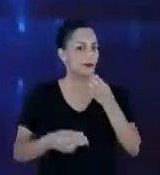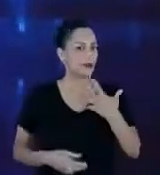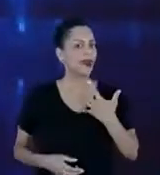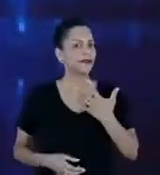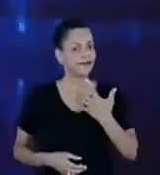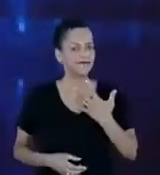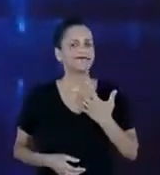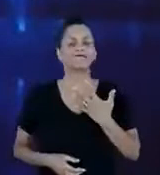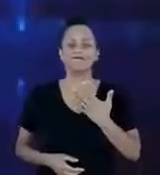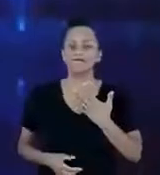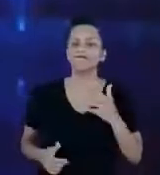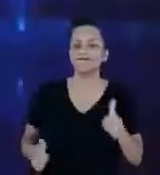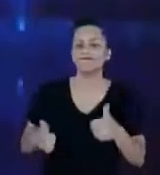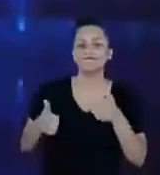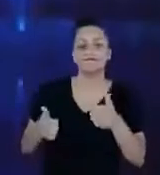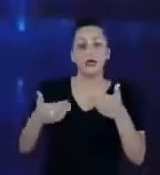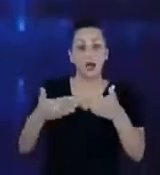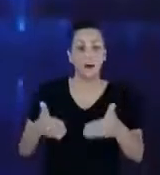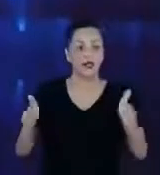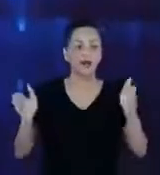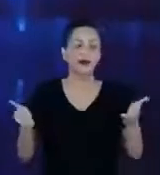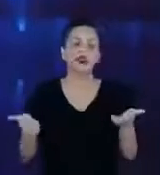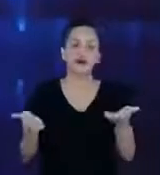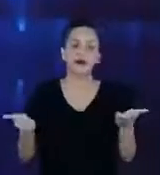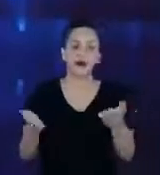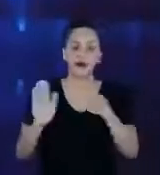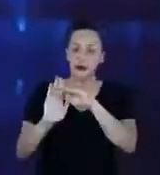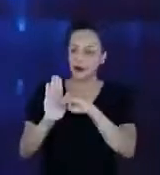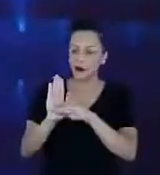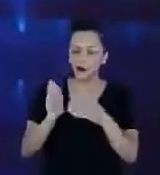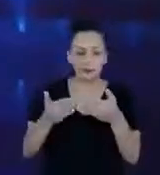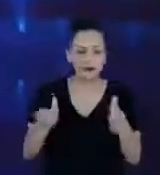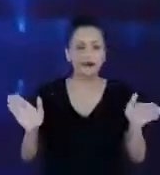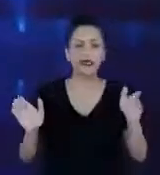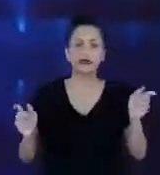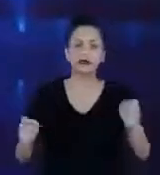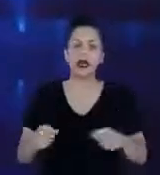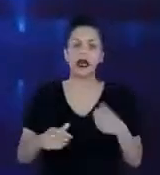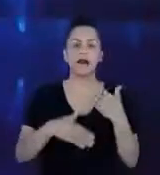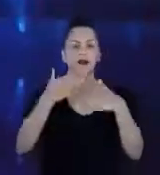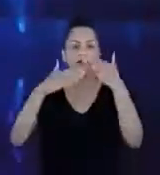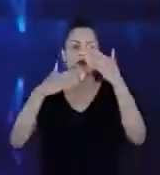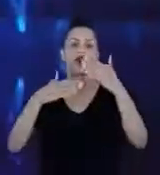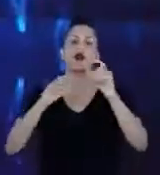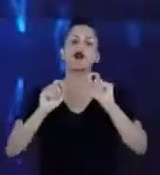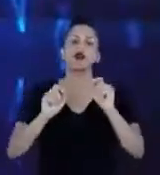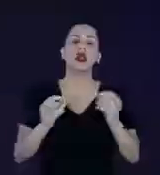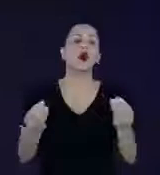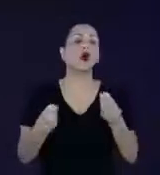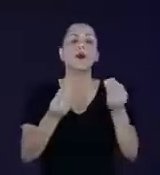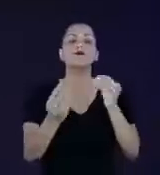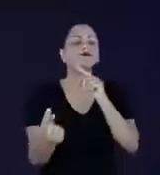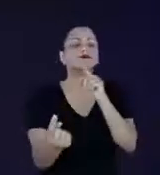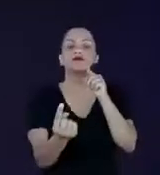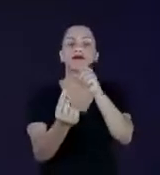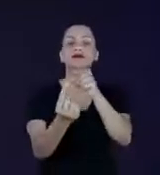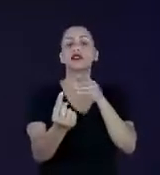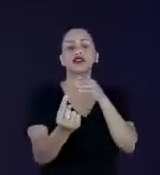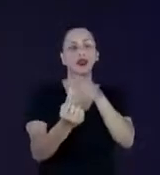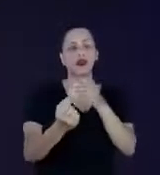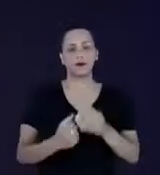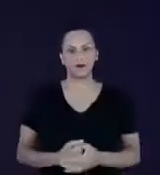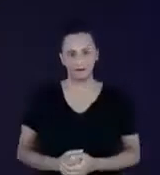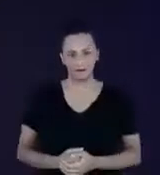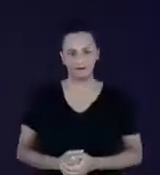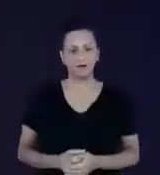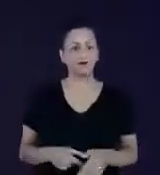programa oferece agora para que nós possamos avançar mais em termos de onde chegar com esses projetos. E eu destacaria, por exemplo, a